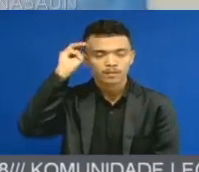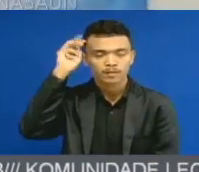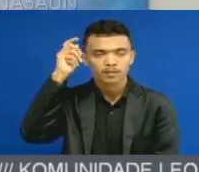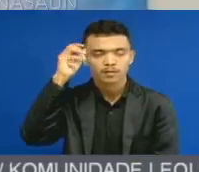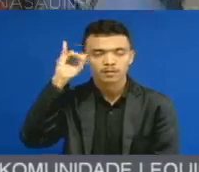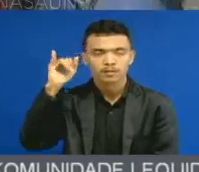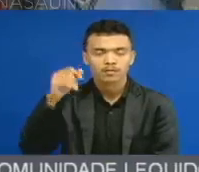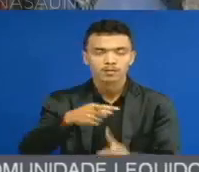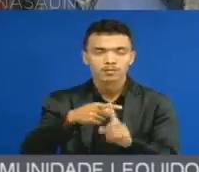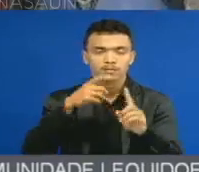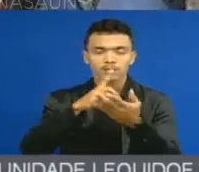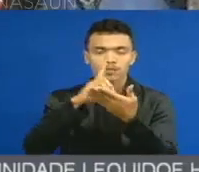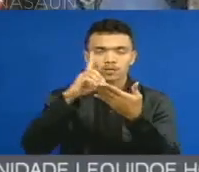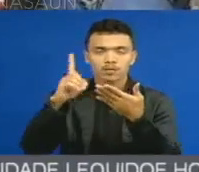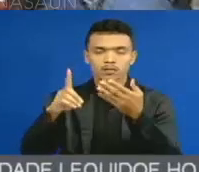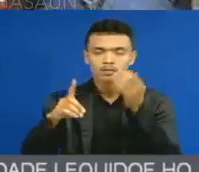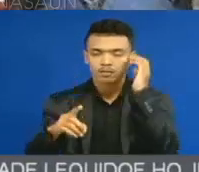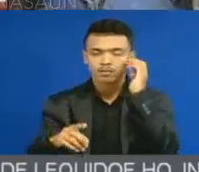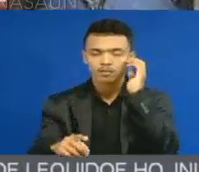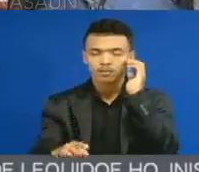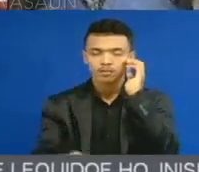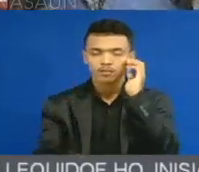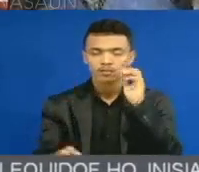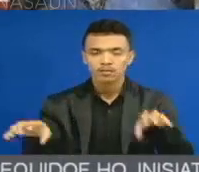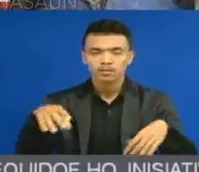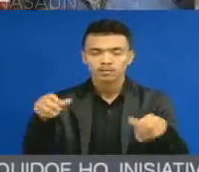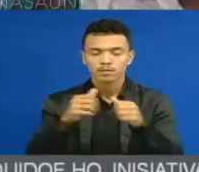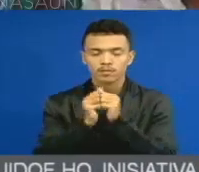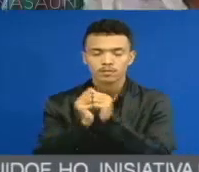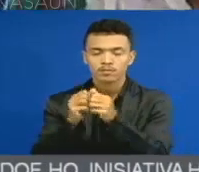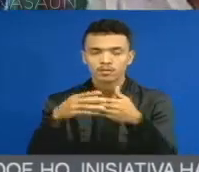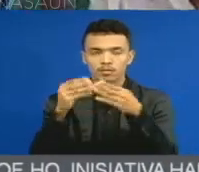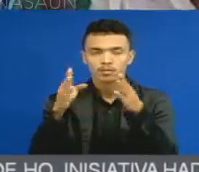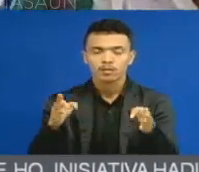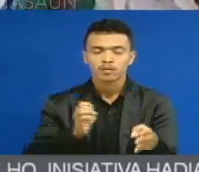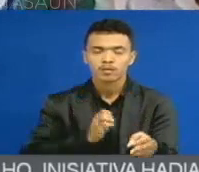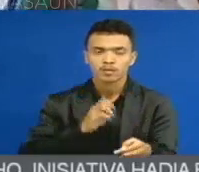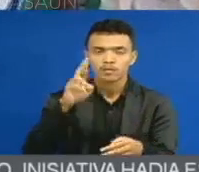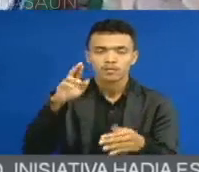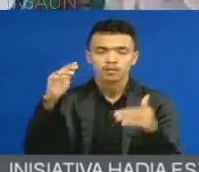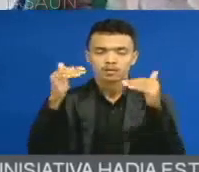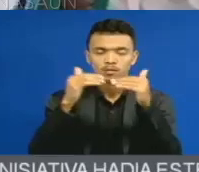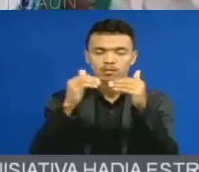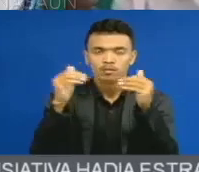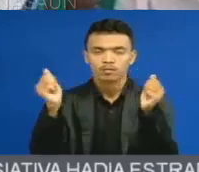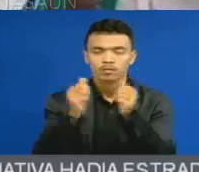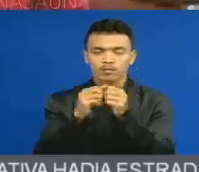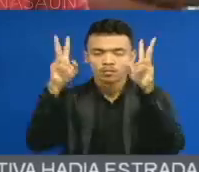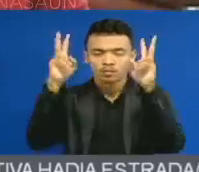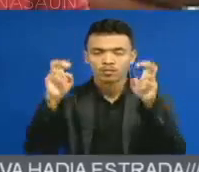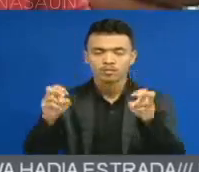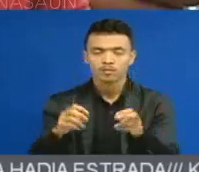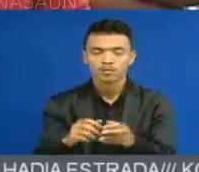de russi Direção Geral Comércio Serviço Ramoto com a Autoridade Município Armeira, realiza seminário o tema divulgação